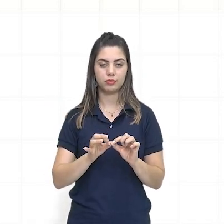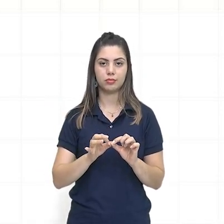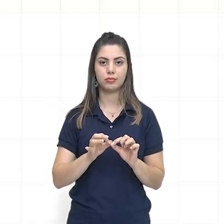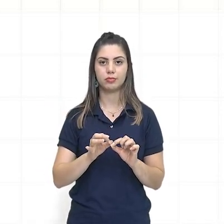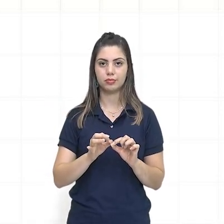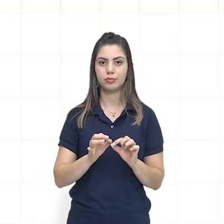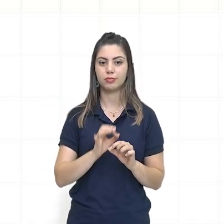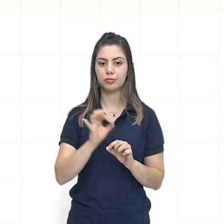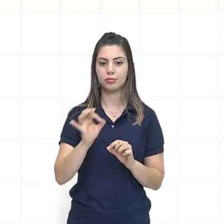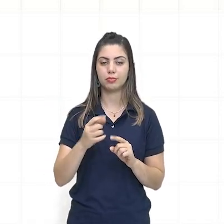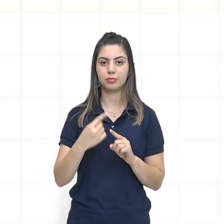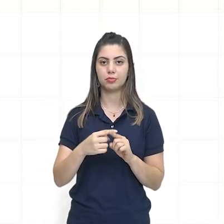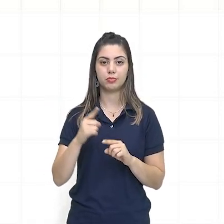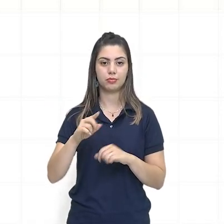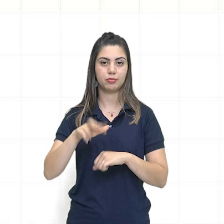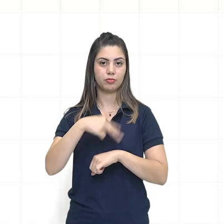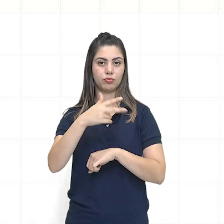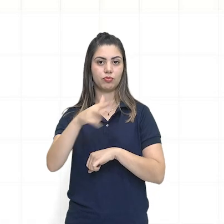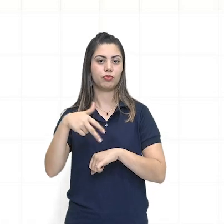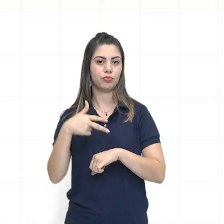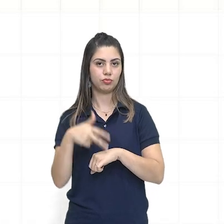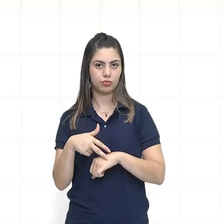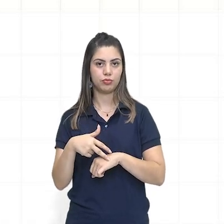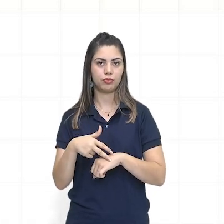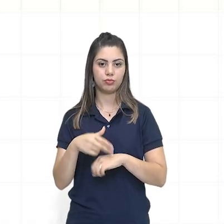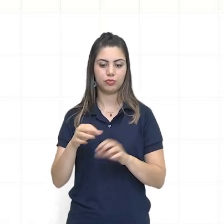volta completa, é o giro completo.